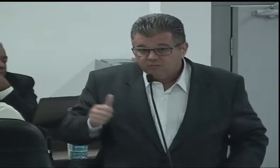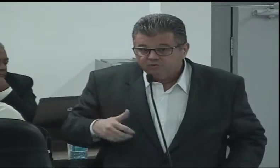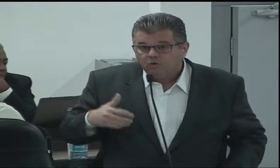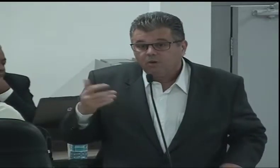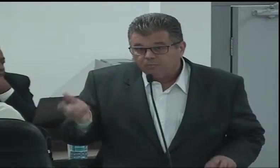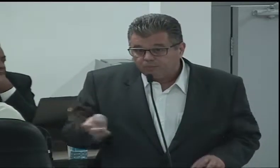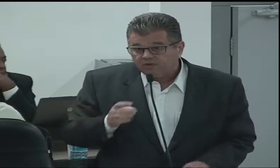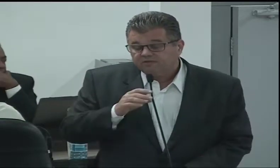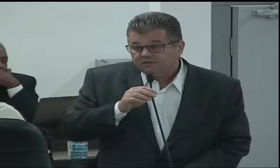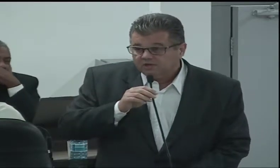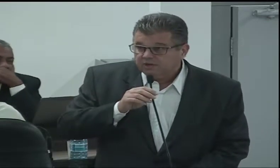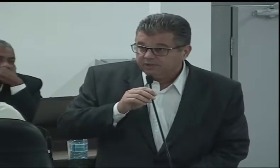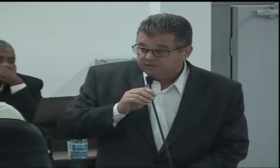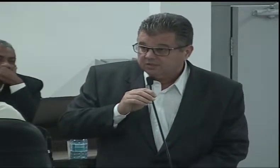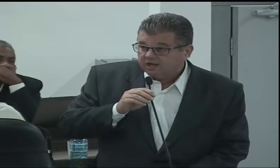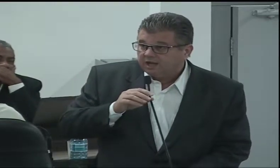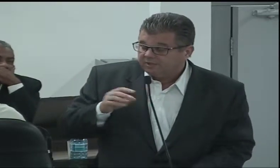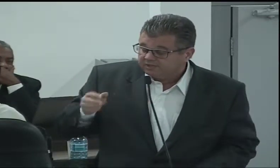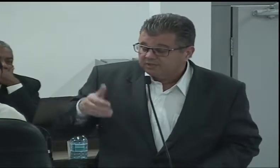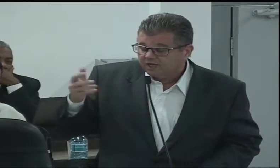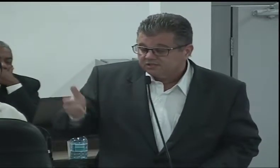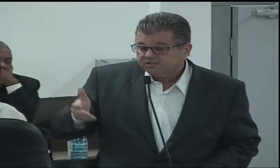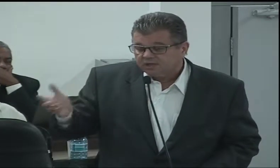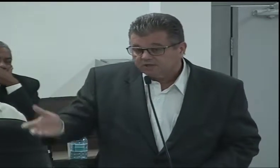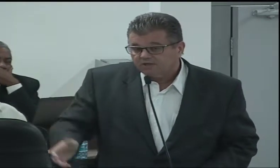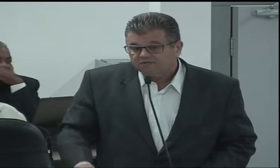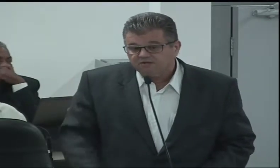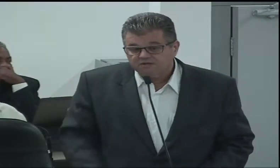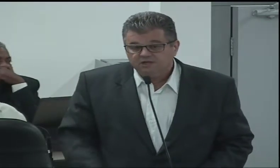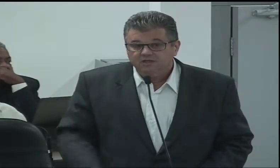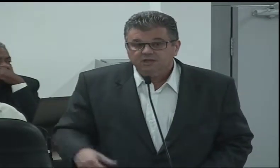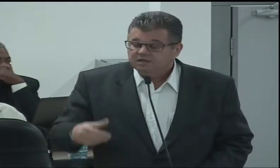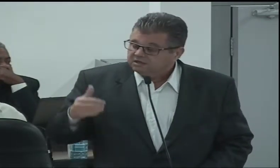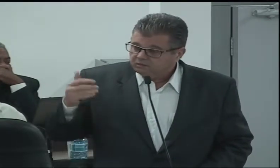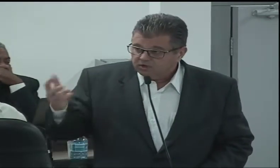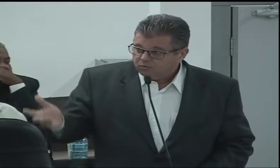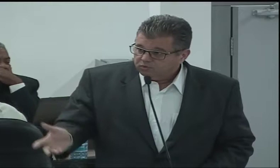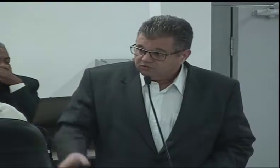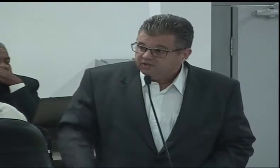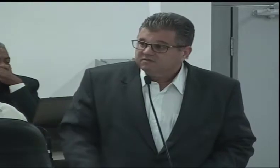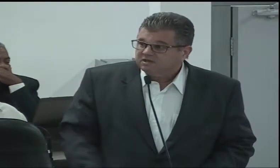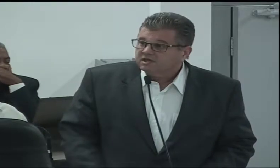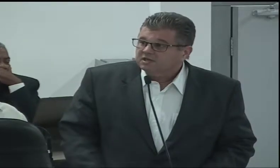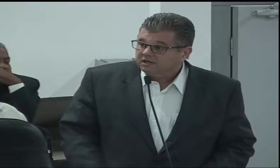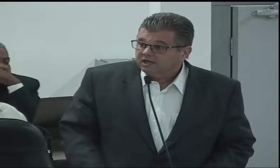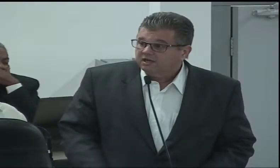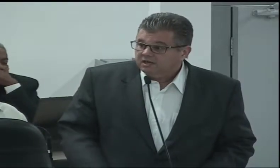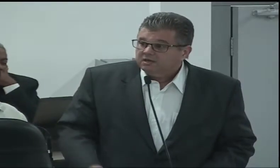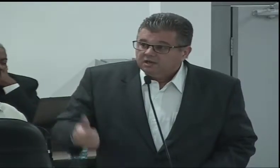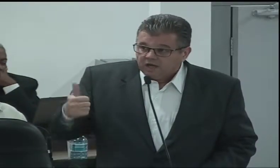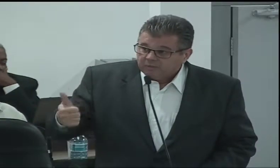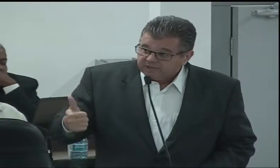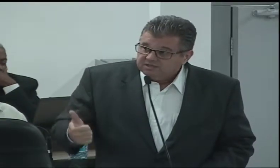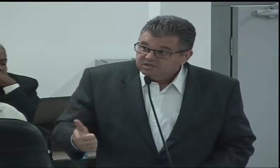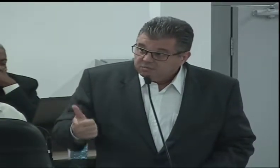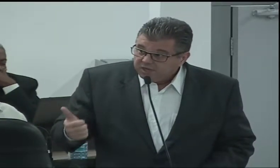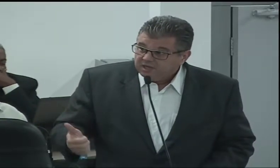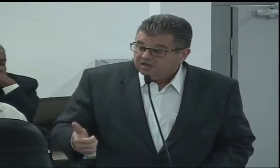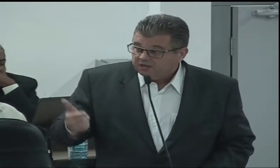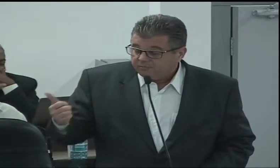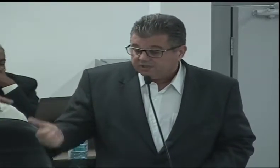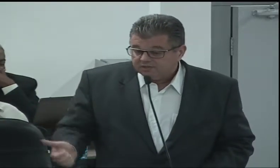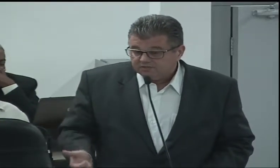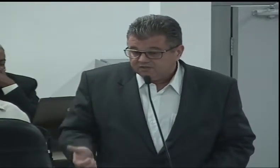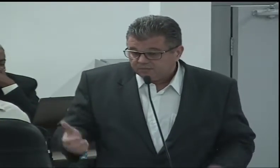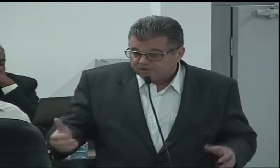num simples copo, pode se adquirir hepatite A. Hepatite A, a gente sabe que tem vacina, não tem muito o que fazer, né? A hepatite B